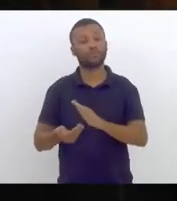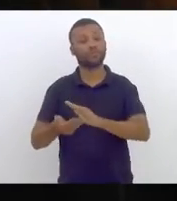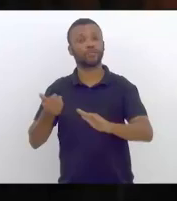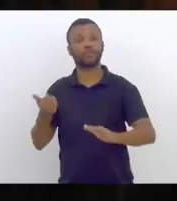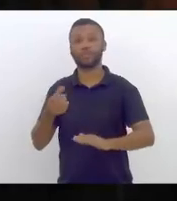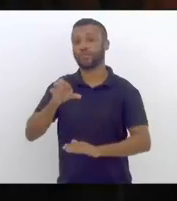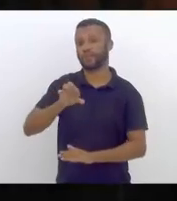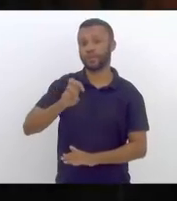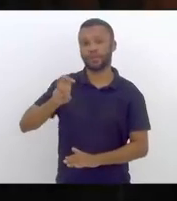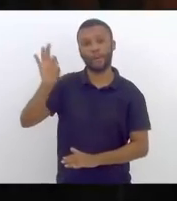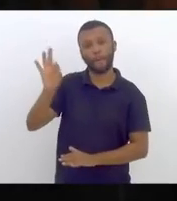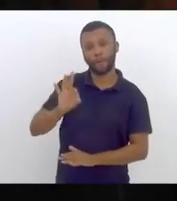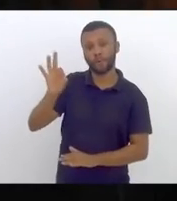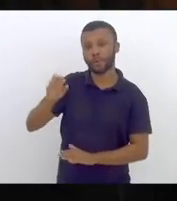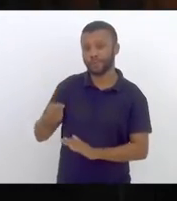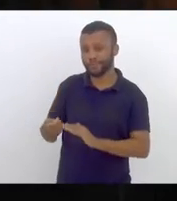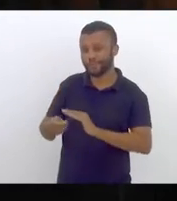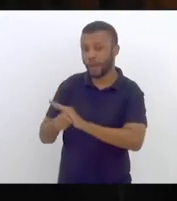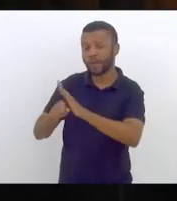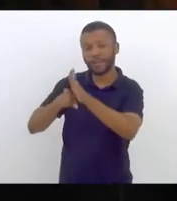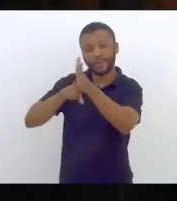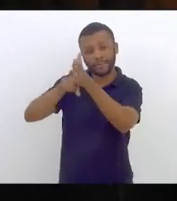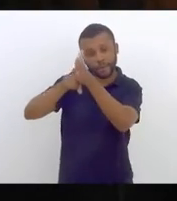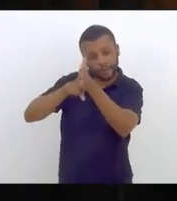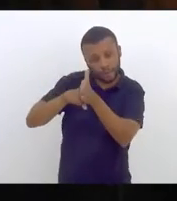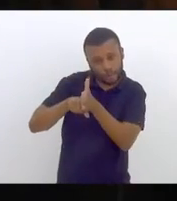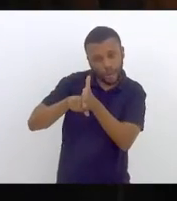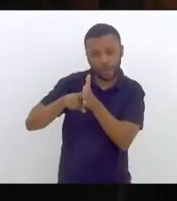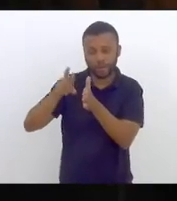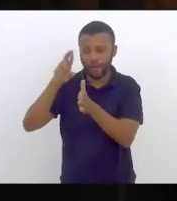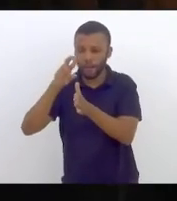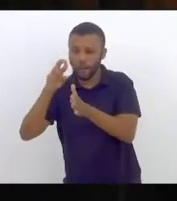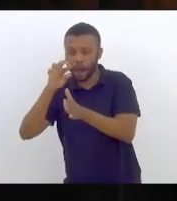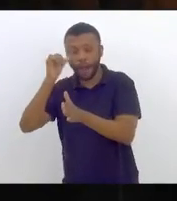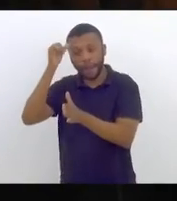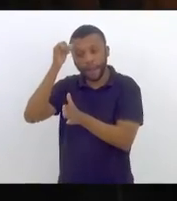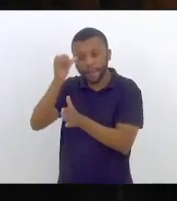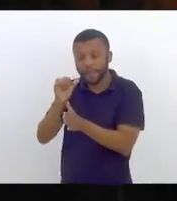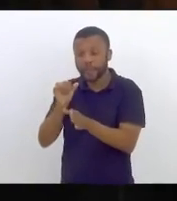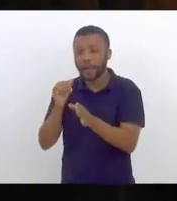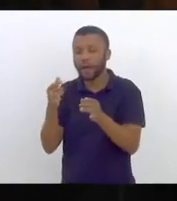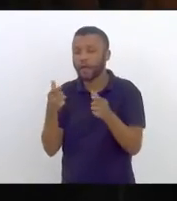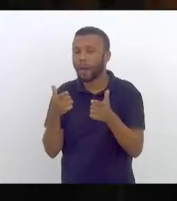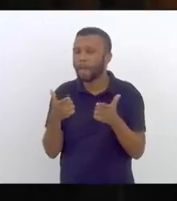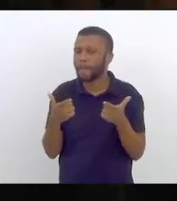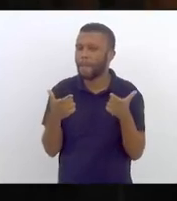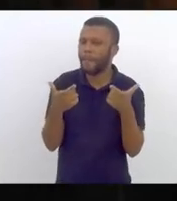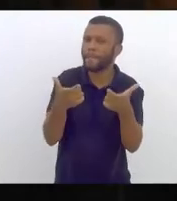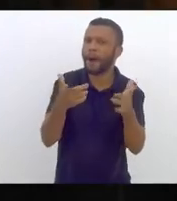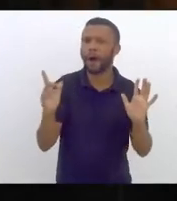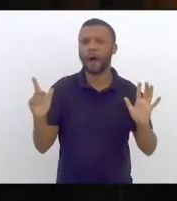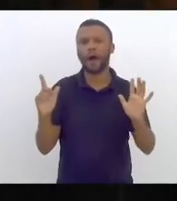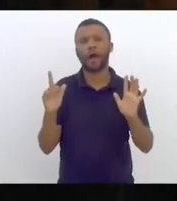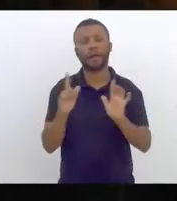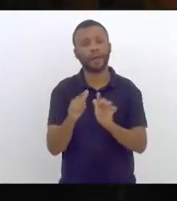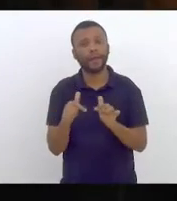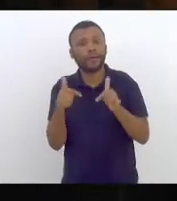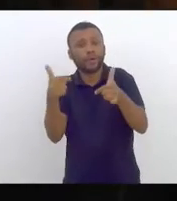95% dos investimentos em inteligência, em prevenção, em ações que, em